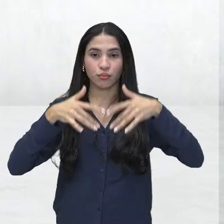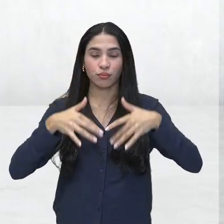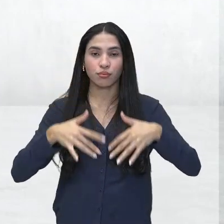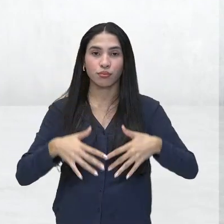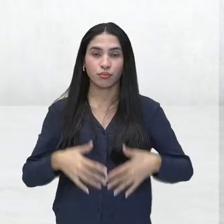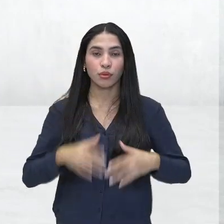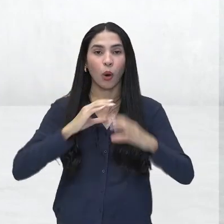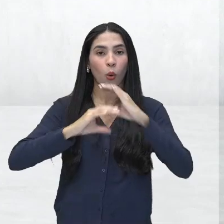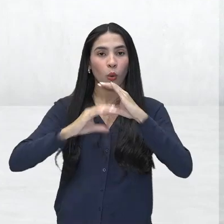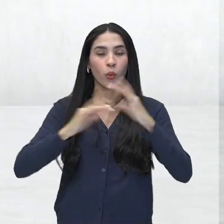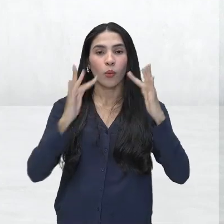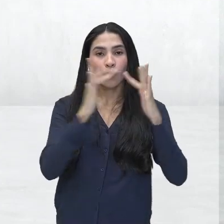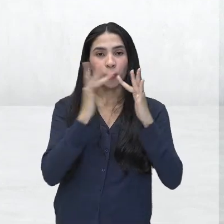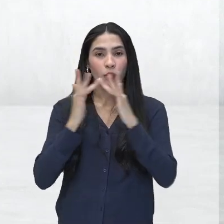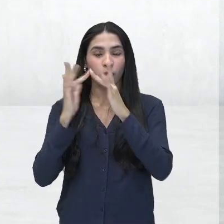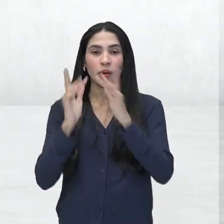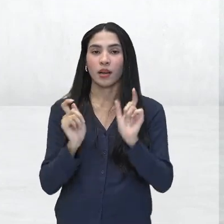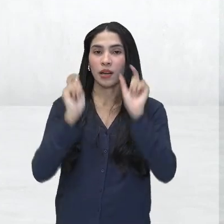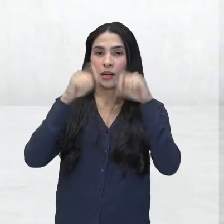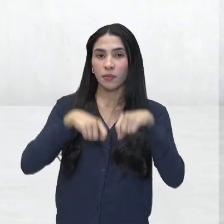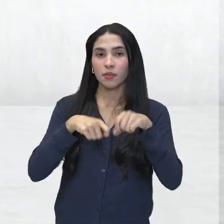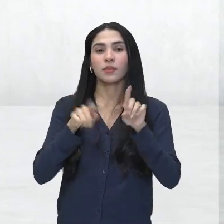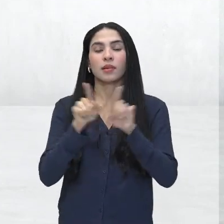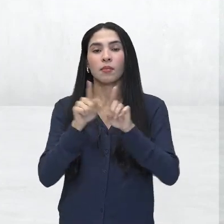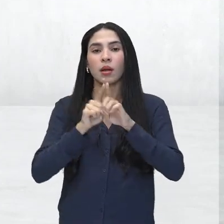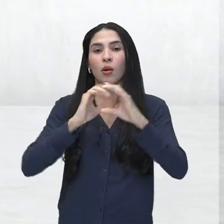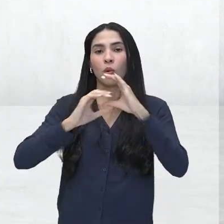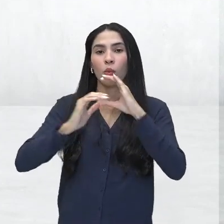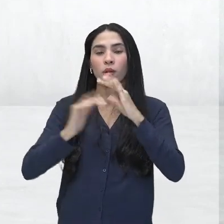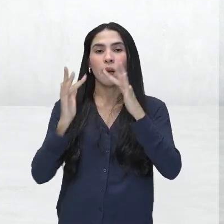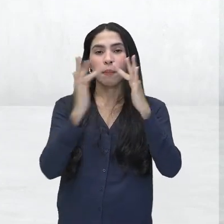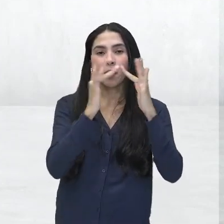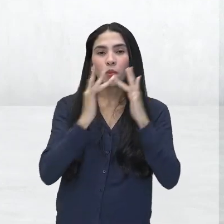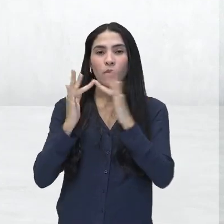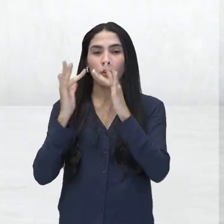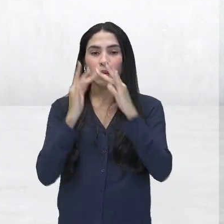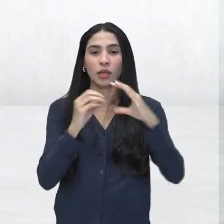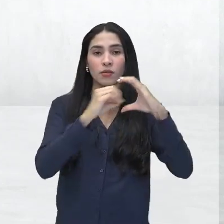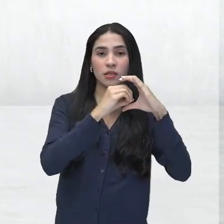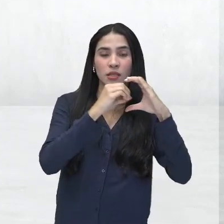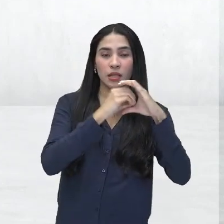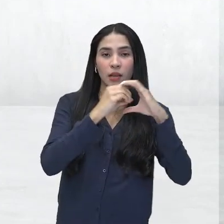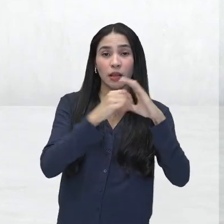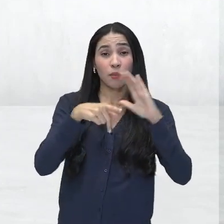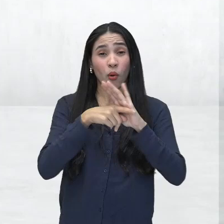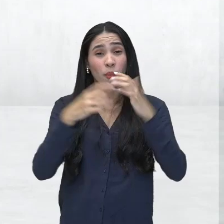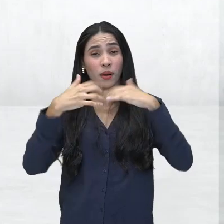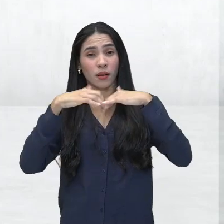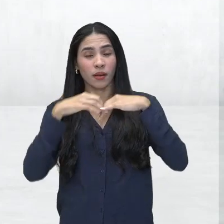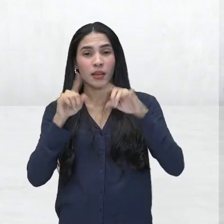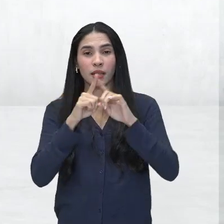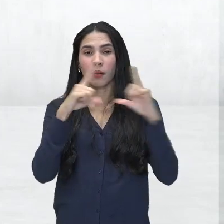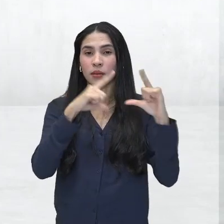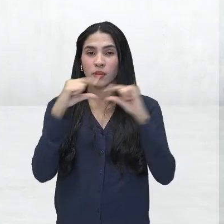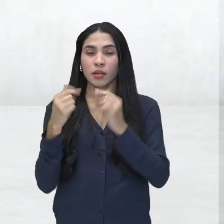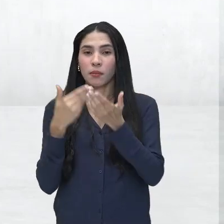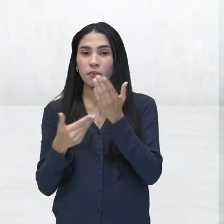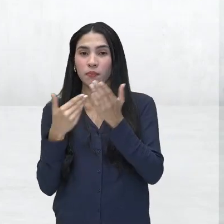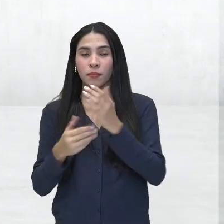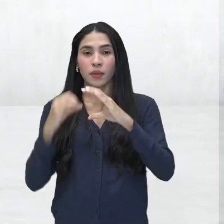o que melhora a capacidade de comunicação entre células nervosas e reduz a perda